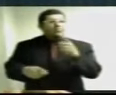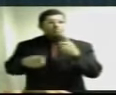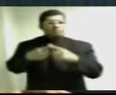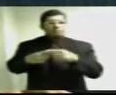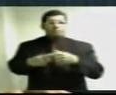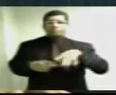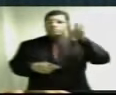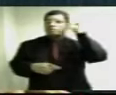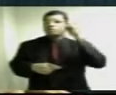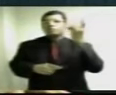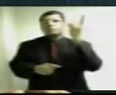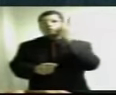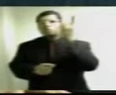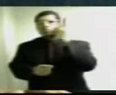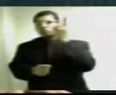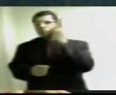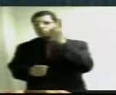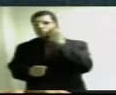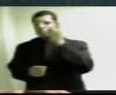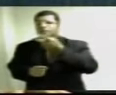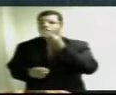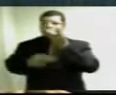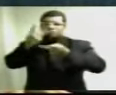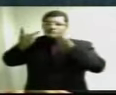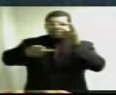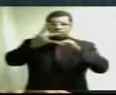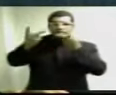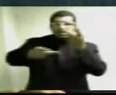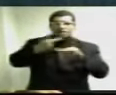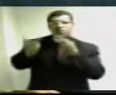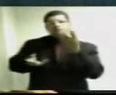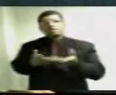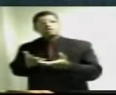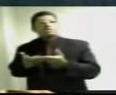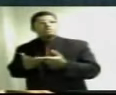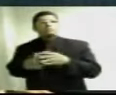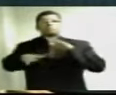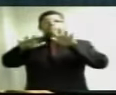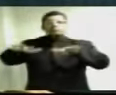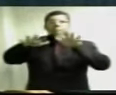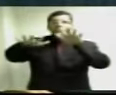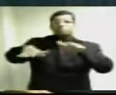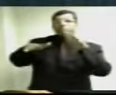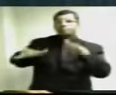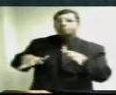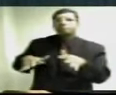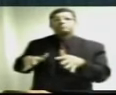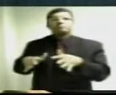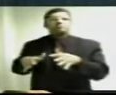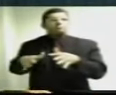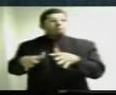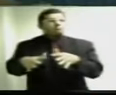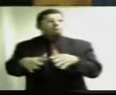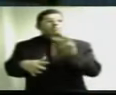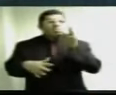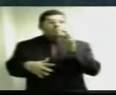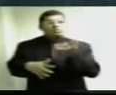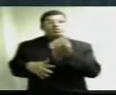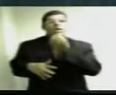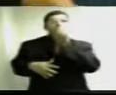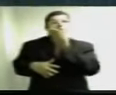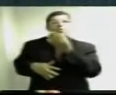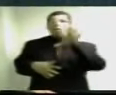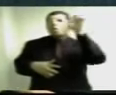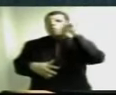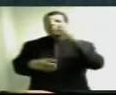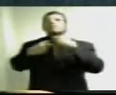Porque eu ouço todos falando, prestando solidariedade à manifestação, dizendo que é bom